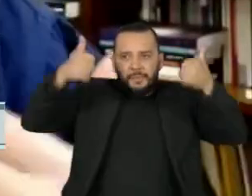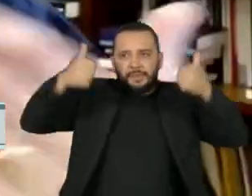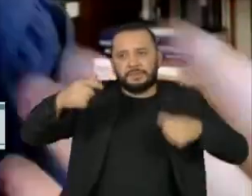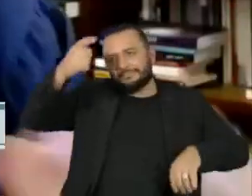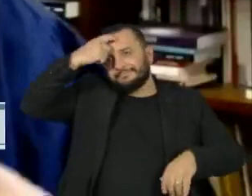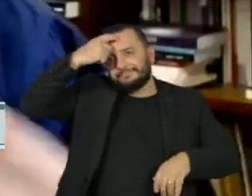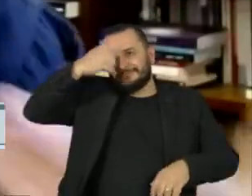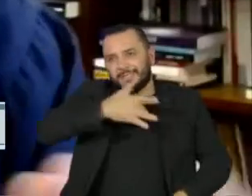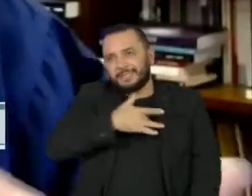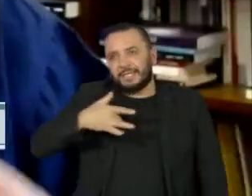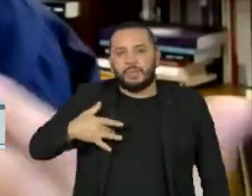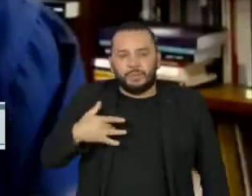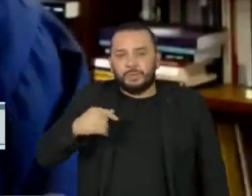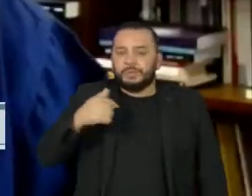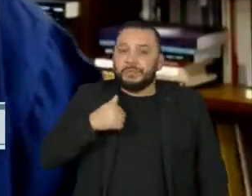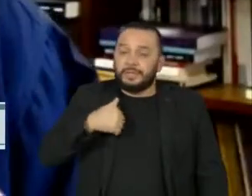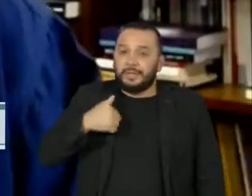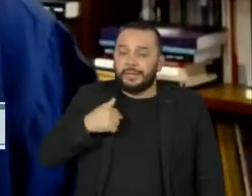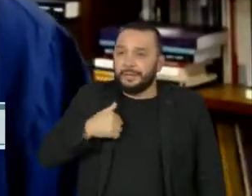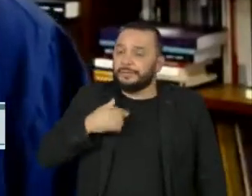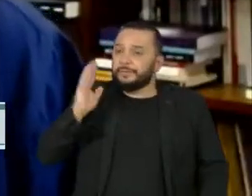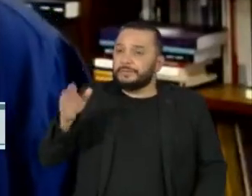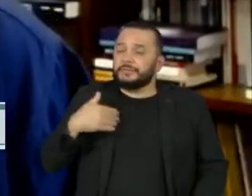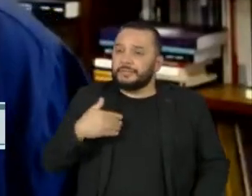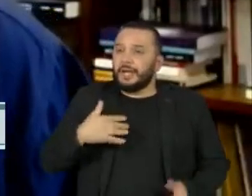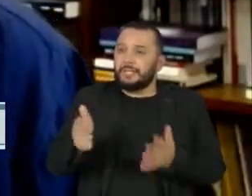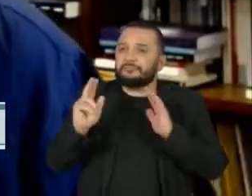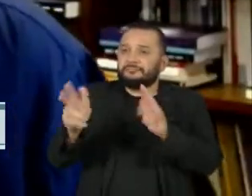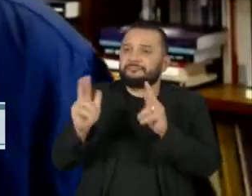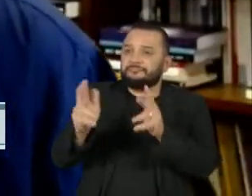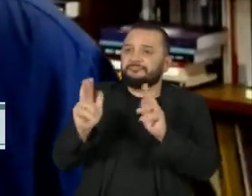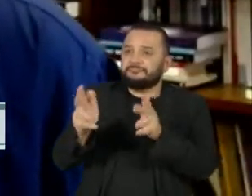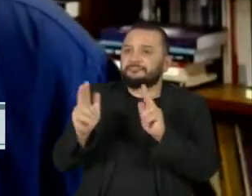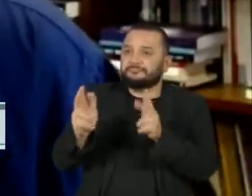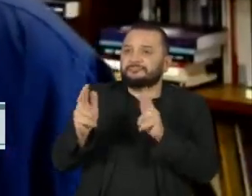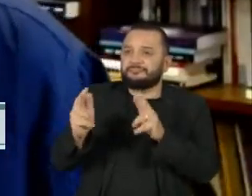nossa fala, é a nossa palavra, é a nossa escuta de si e do outro.